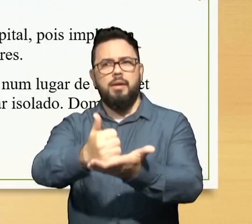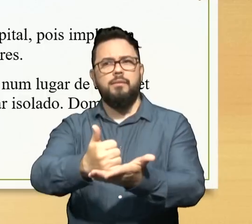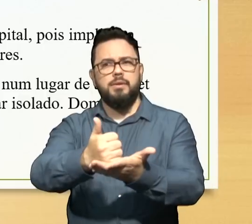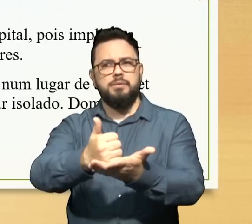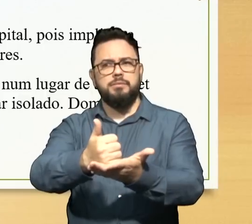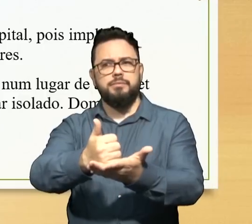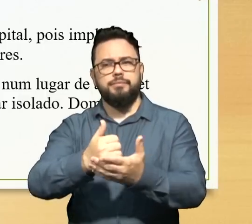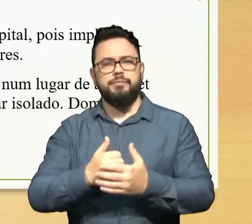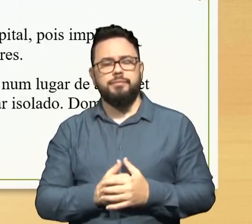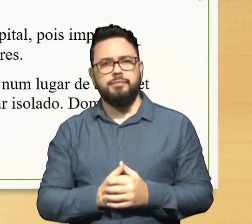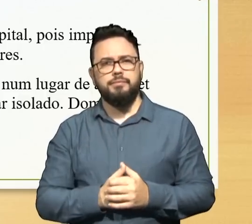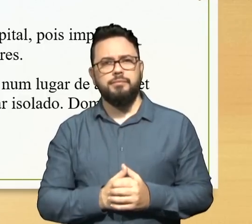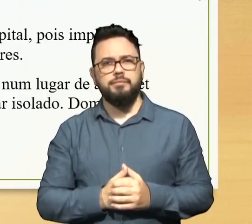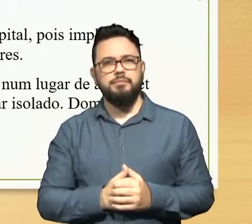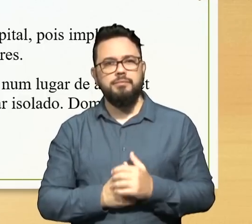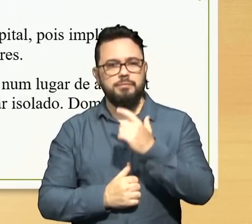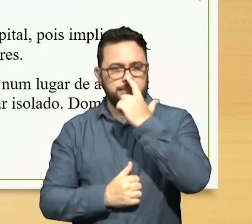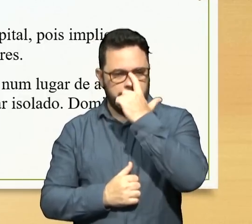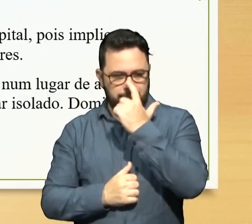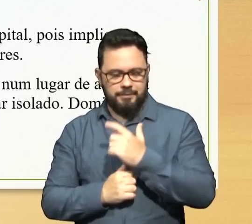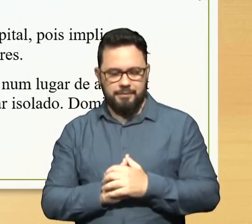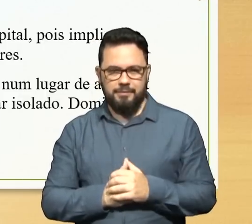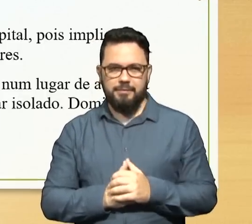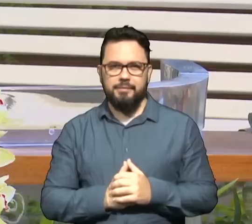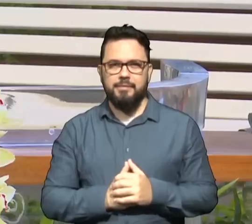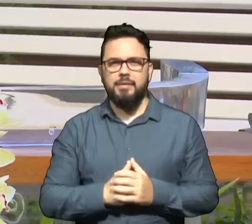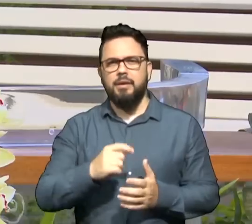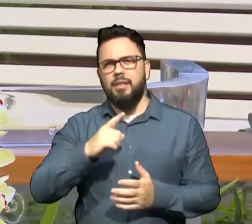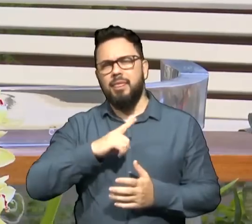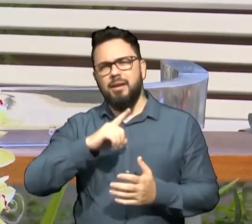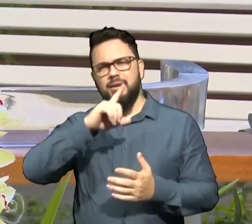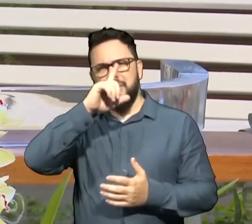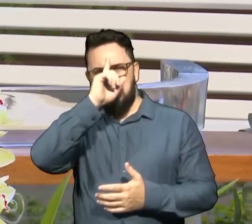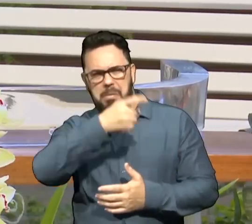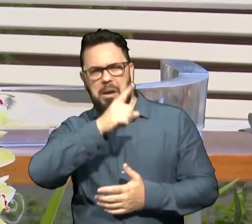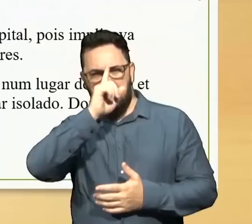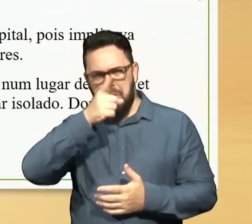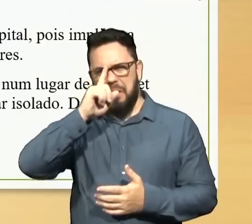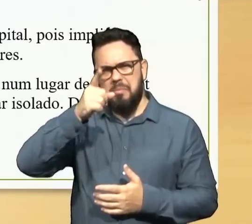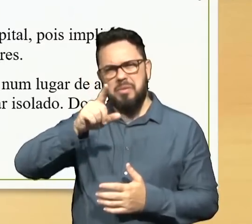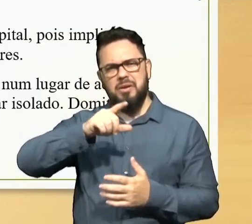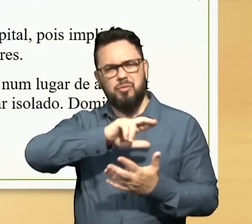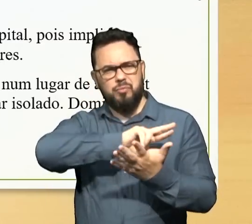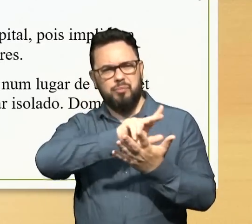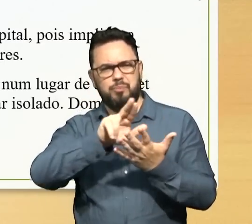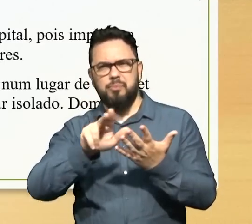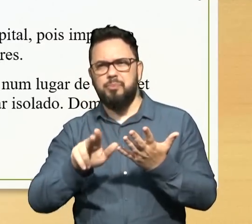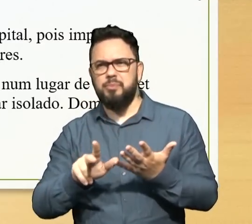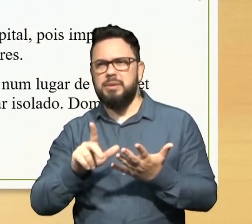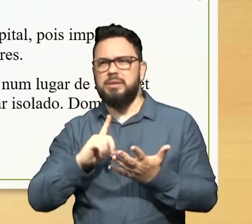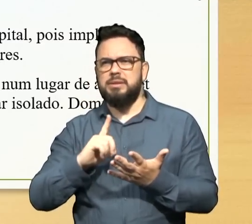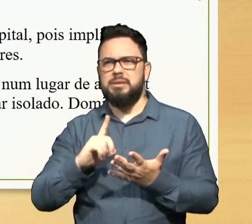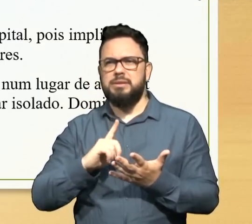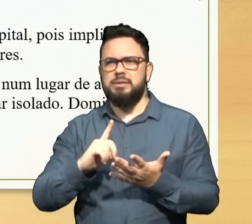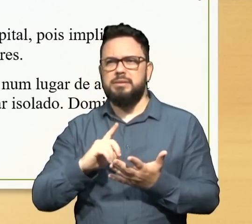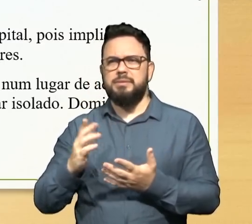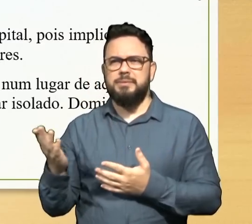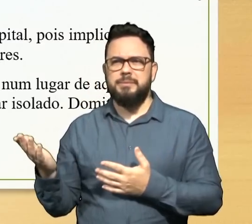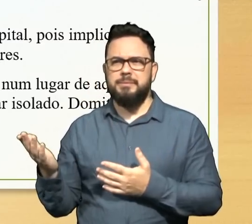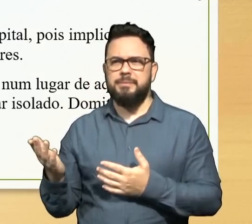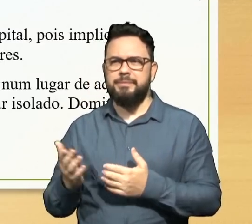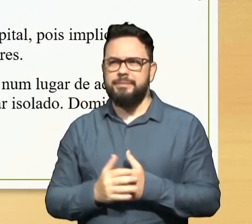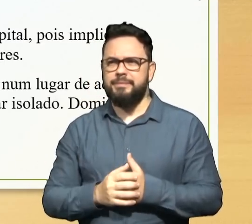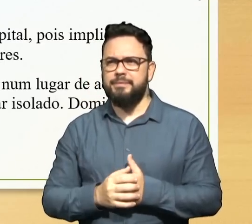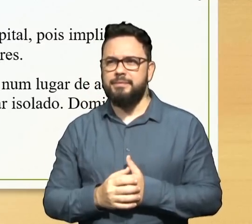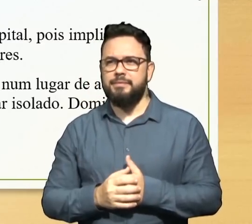Desterro há várias que ele poderia dar você tinha o Desterro exilium lata fuga ou